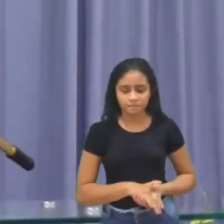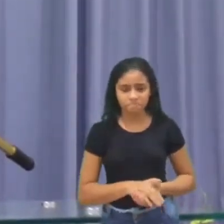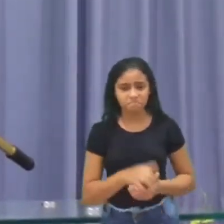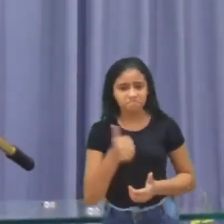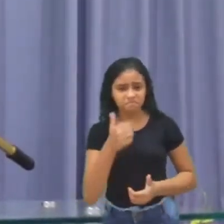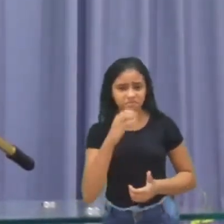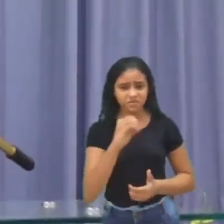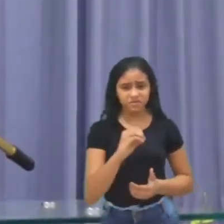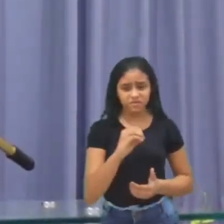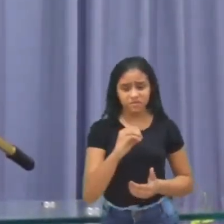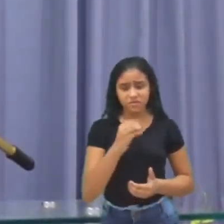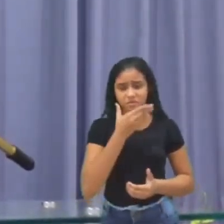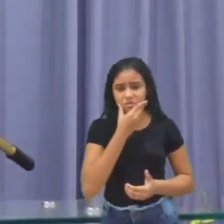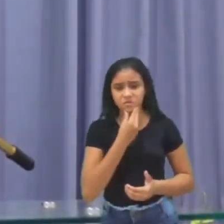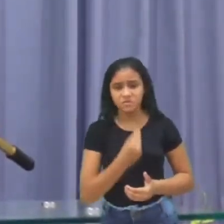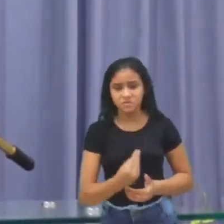dizendo,